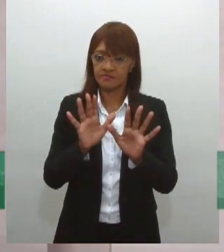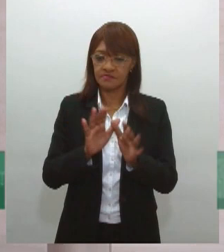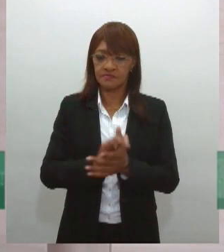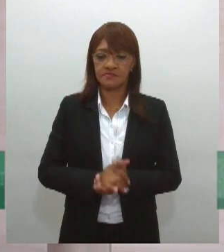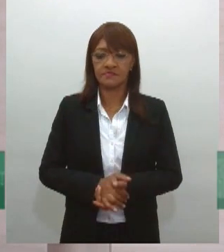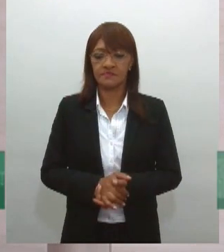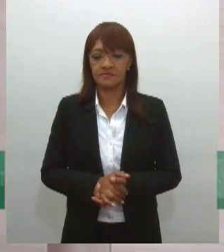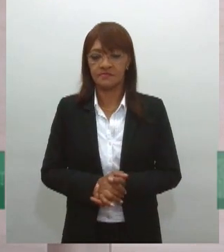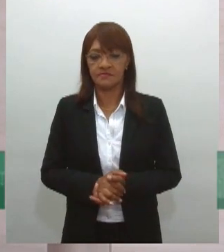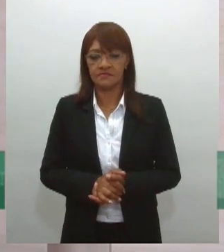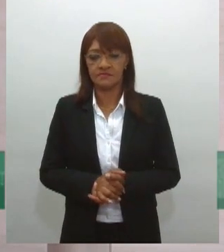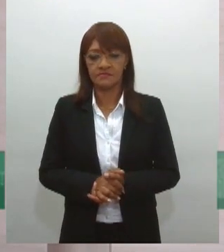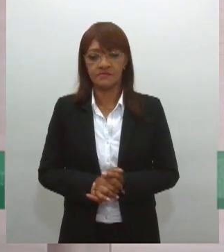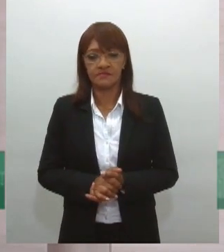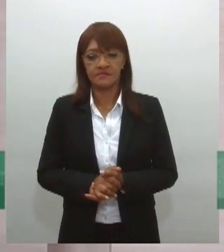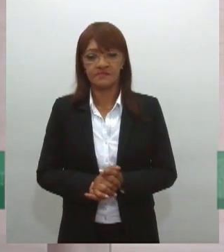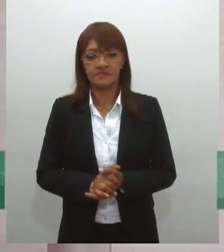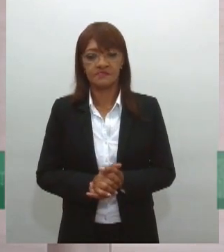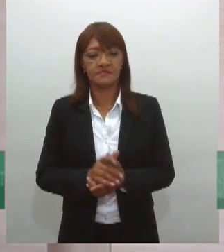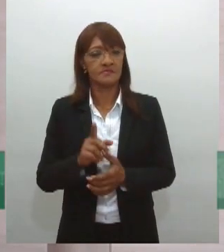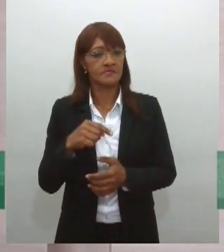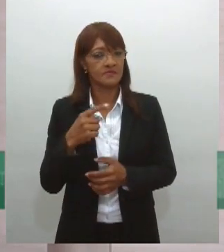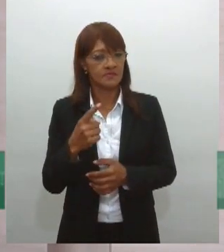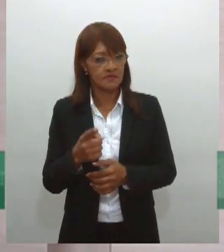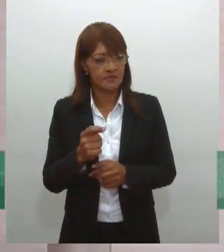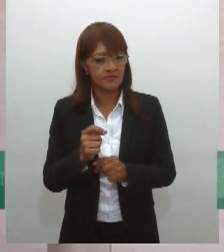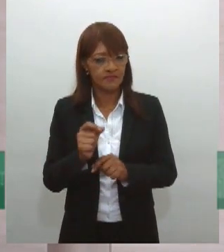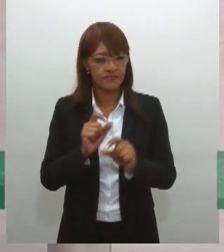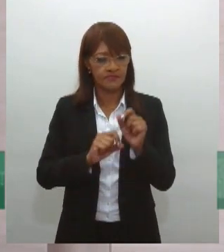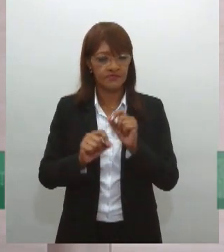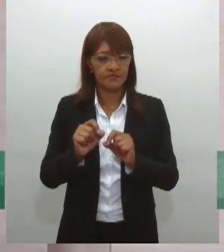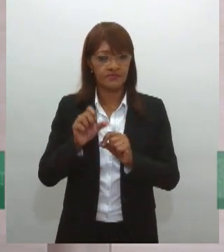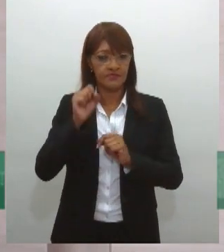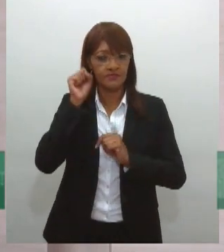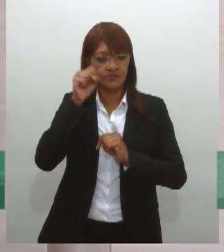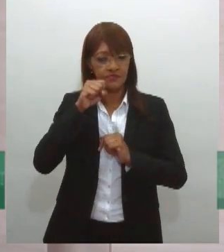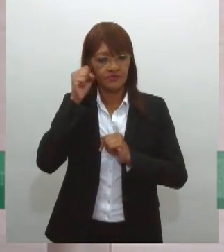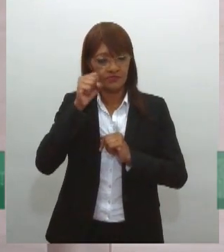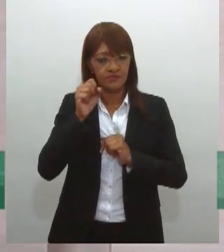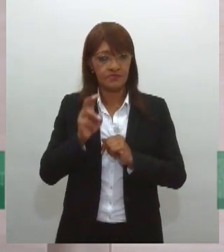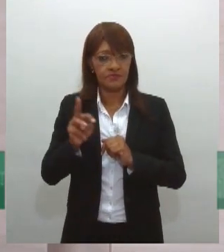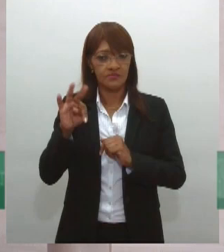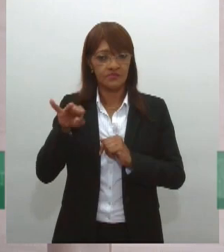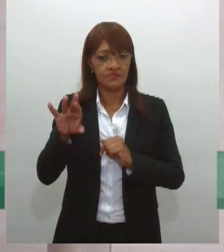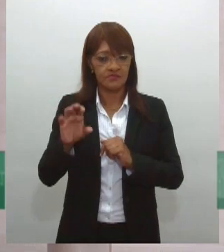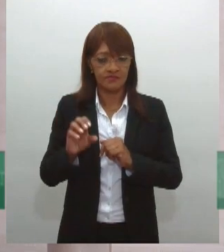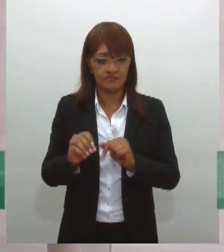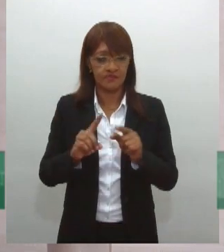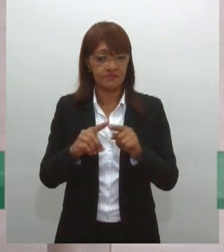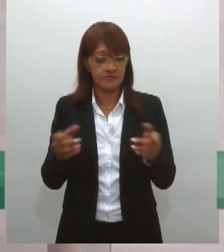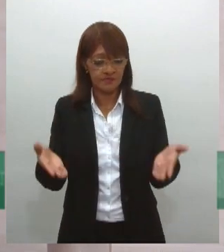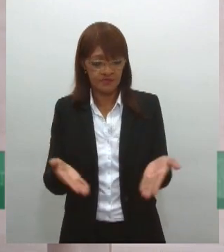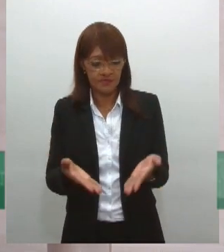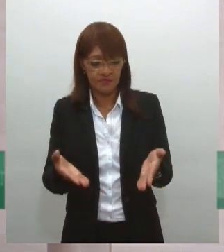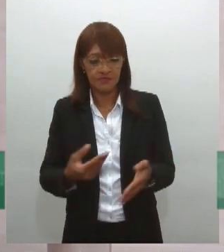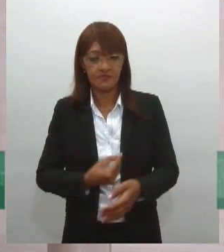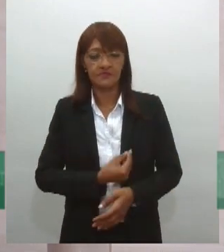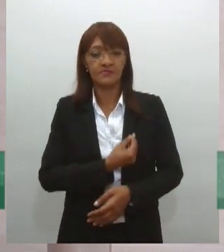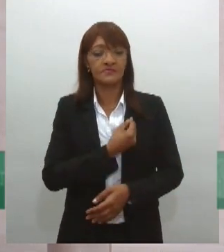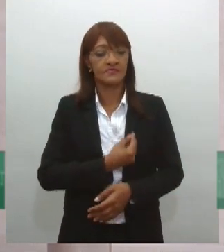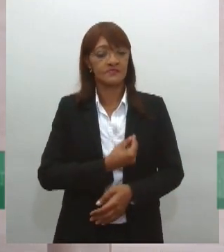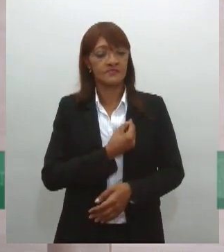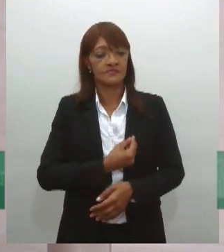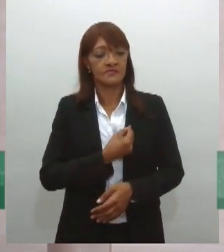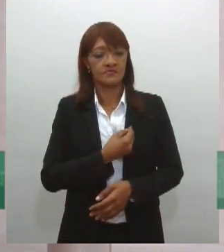Já já a gente vai ouvir mais um pouquinho do senador Humberto Costa, mas para falar aqui ao vivo com a gente sobre o marco regulatório